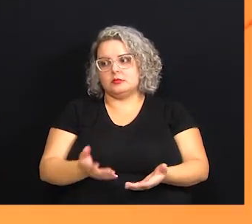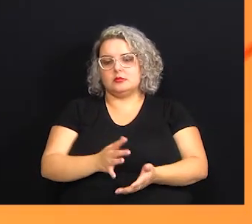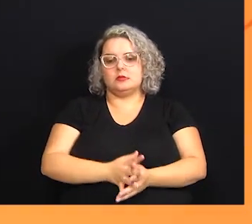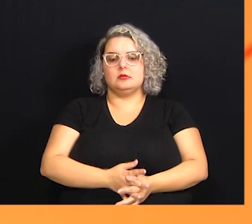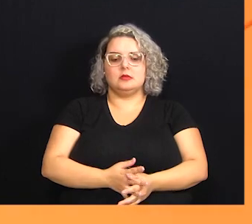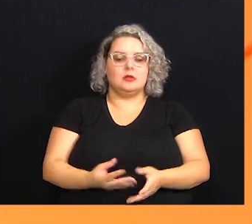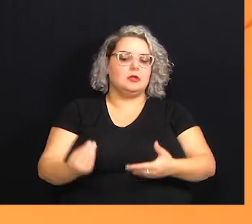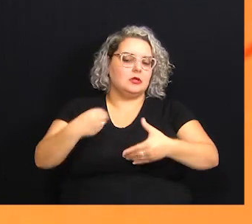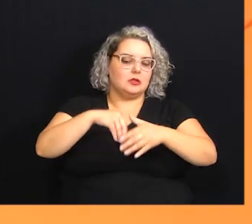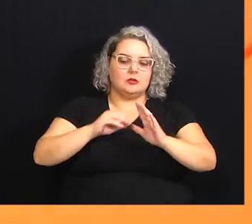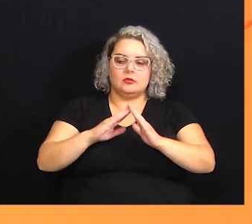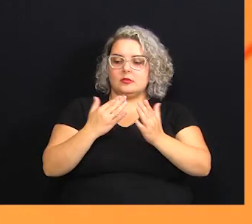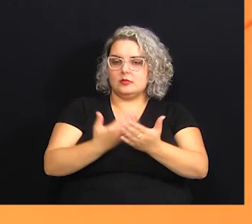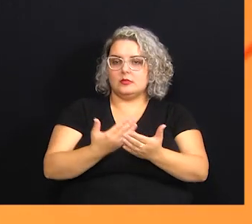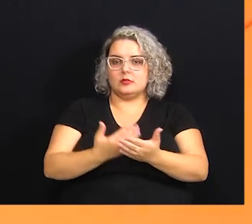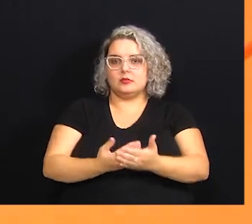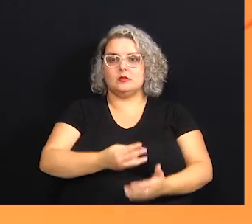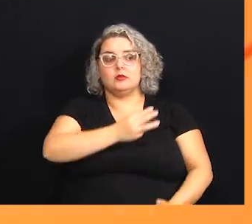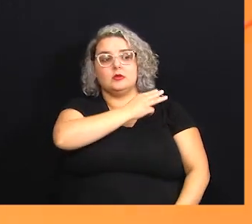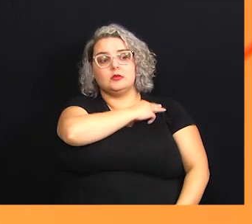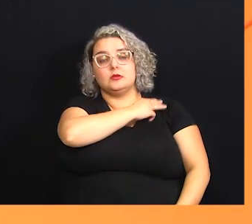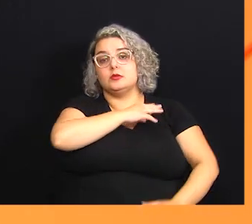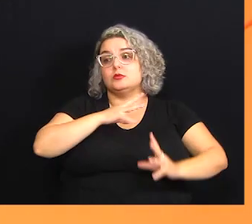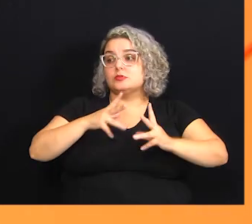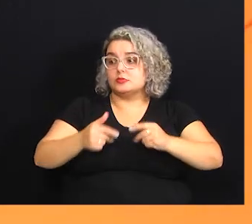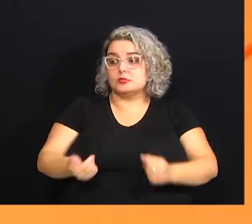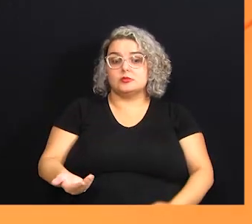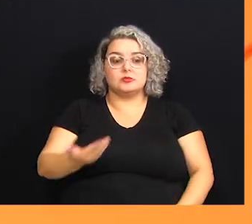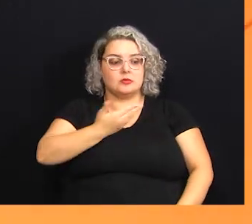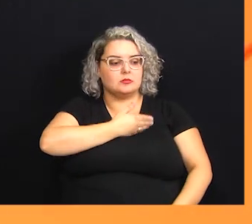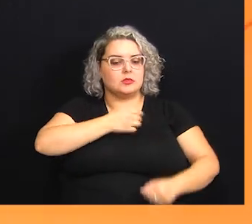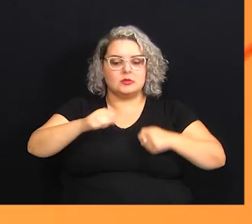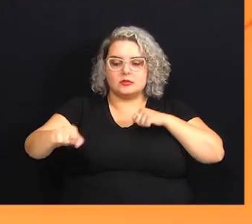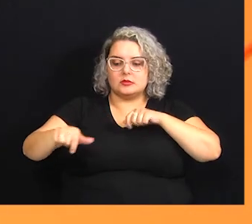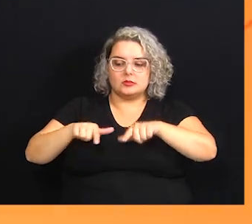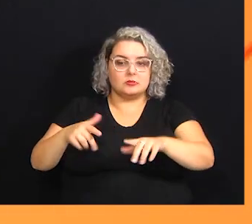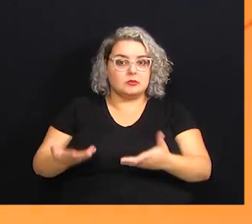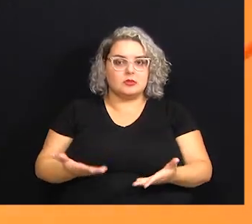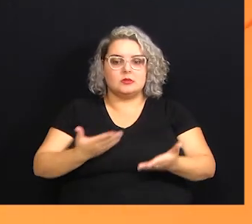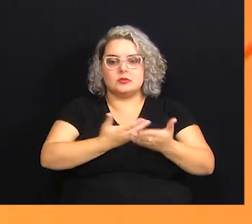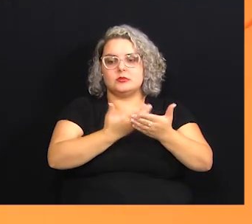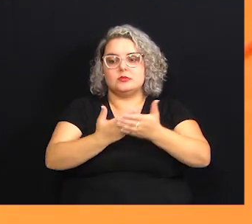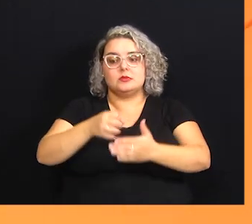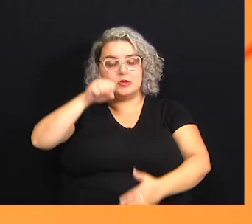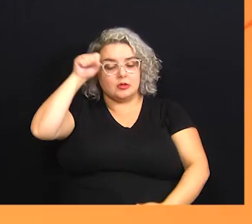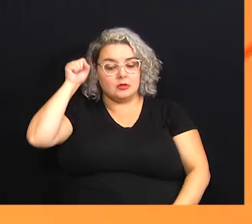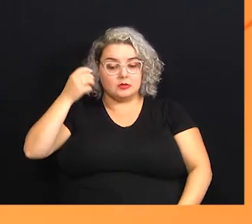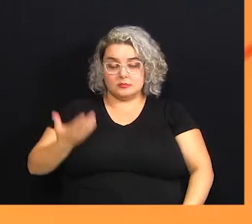dentro do meu colégio, eu estava no terceiro colegial, todos os meus amigos estavam se formando, estavam estudando para o